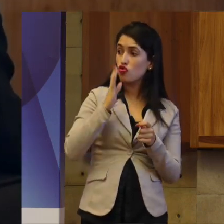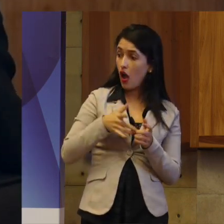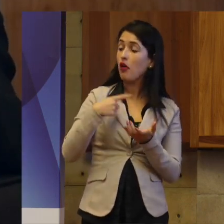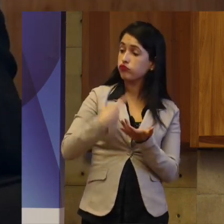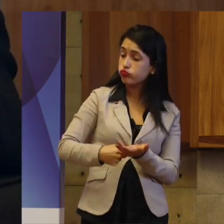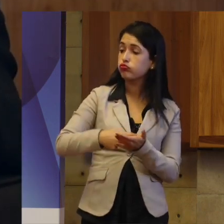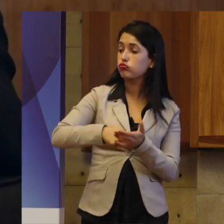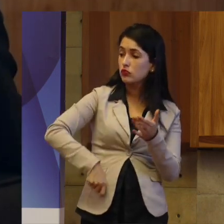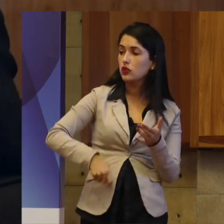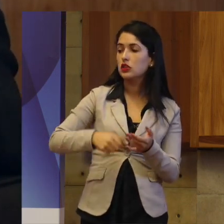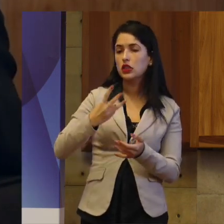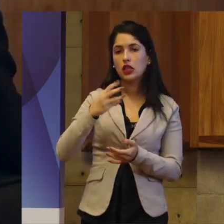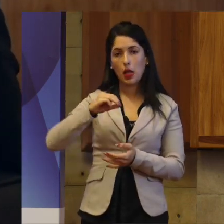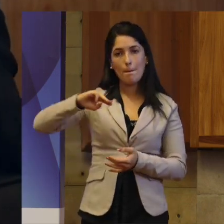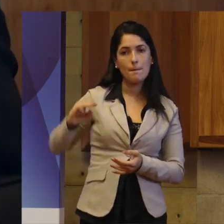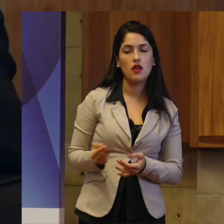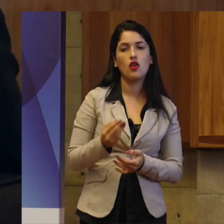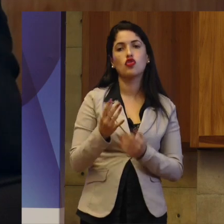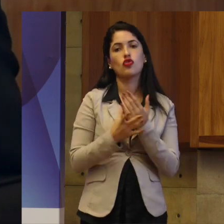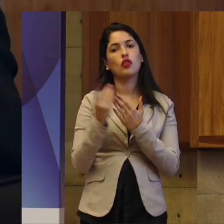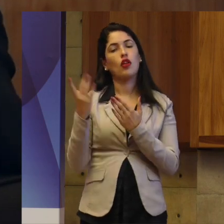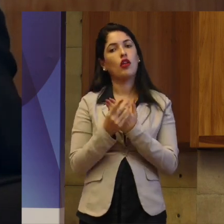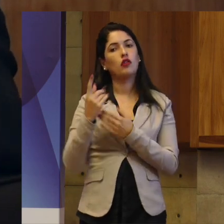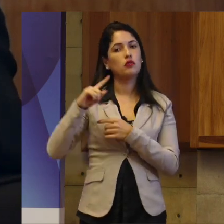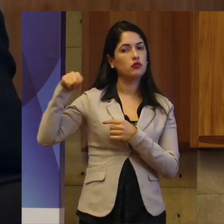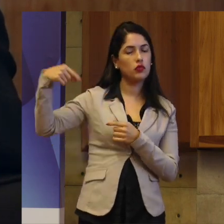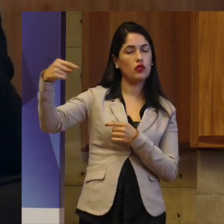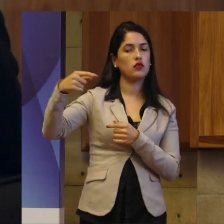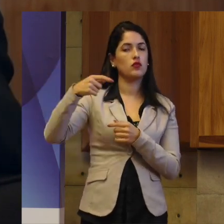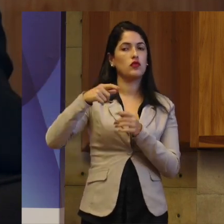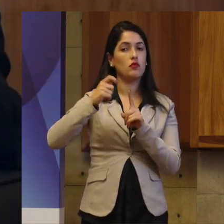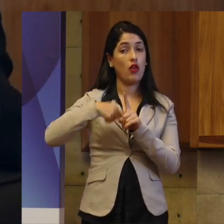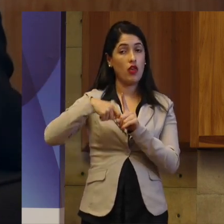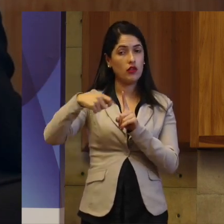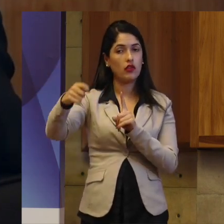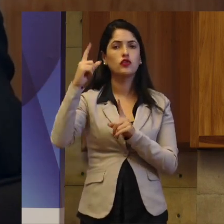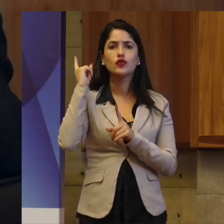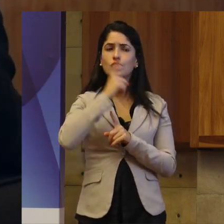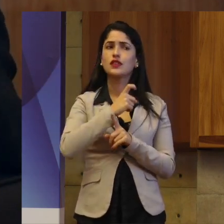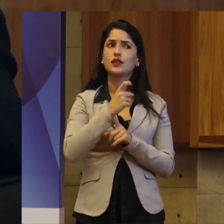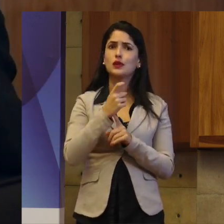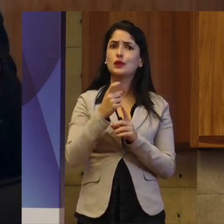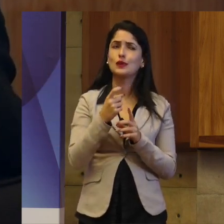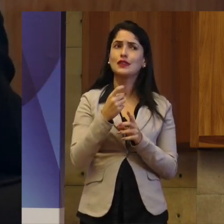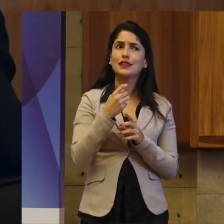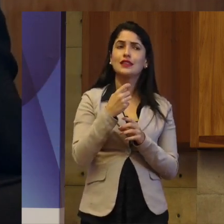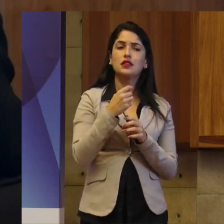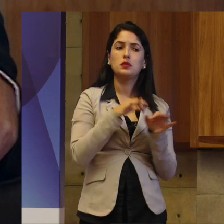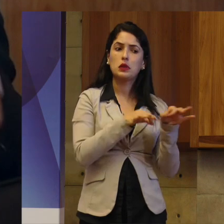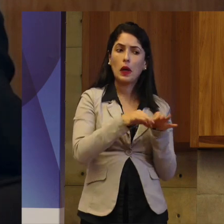de US$30 milhões nos próximos meses. É extremamente difícil você quantificar essas coisas. O programa tem 3 anos. Todas essas